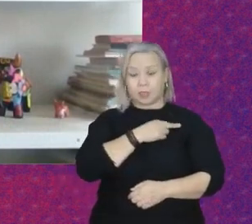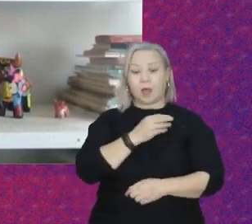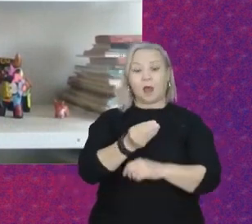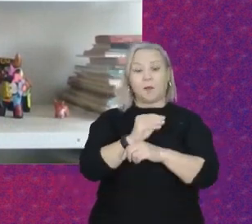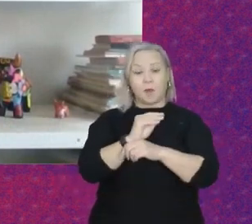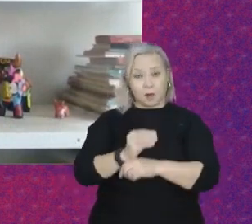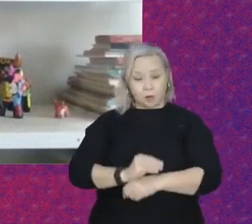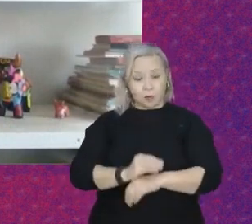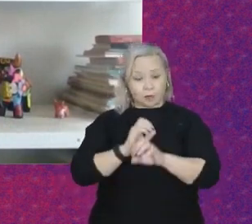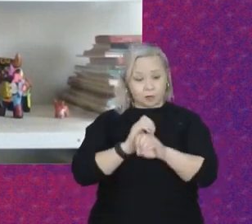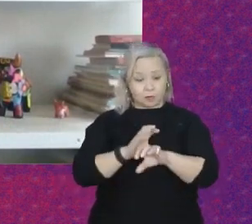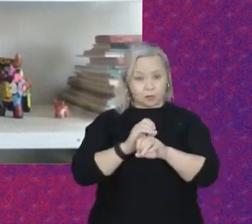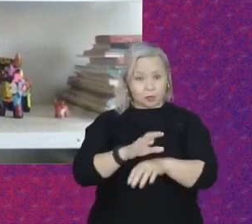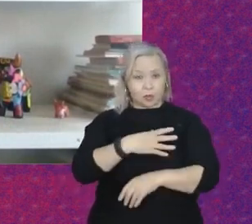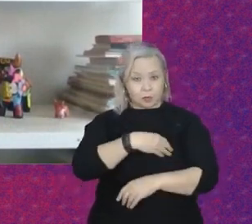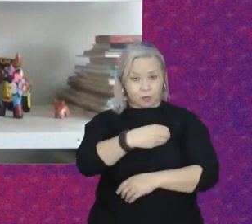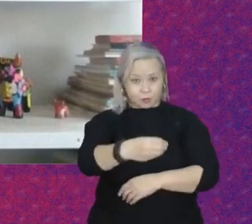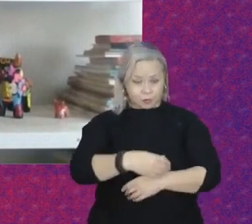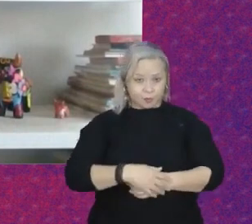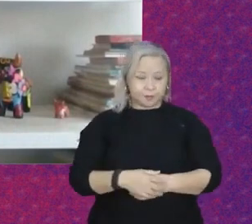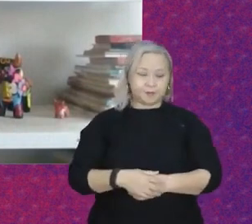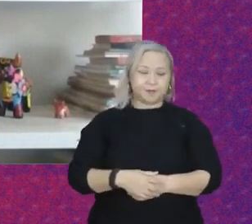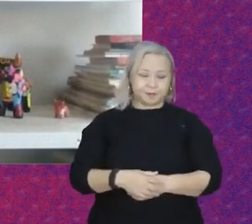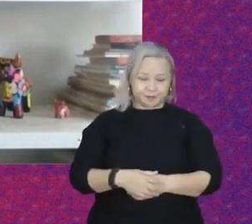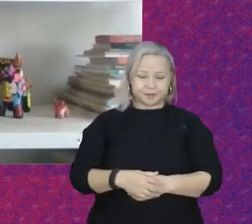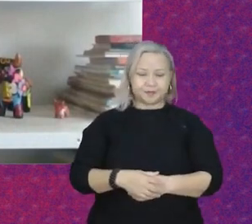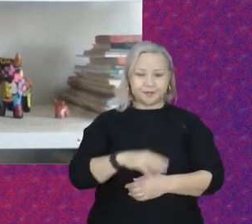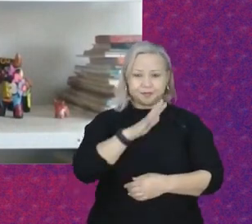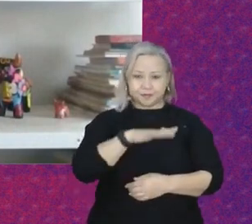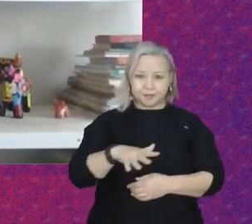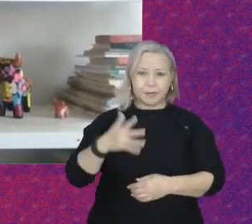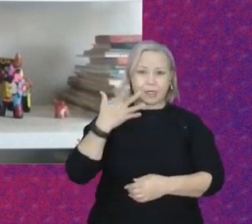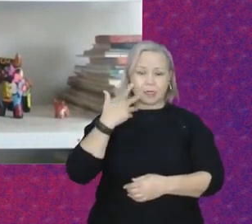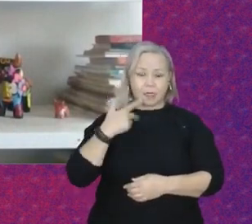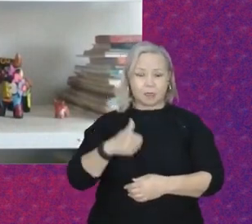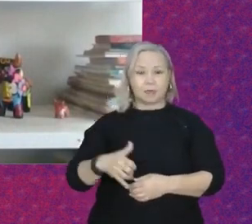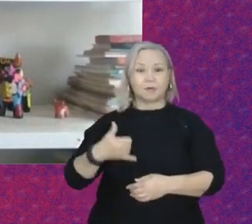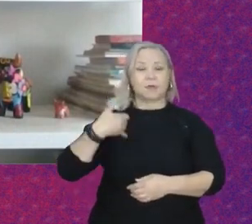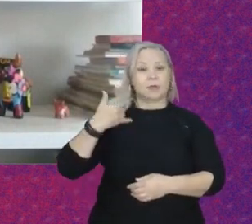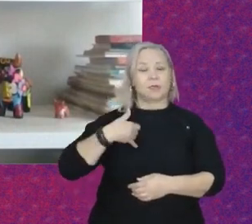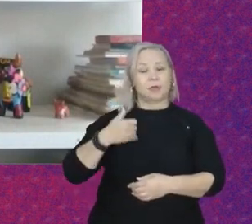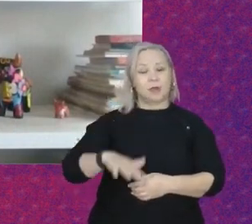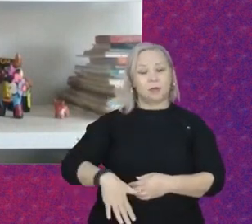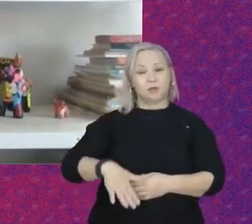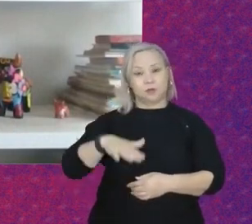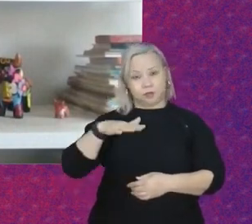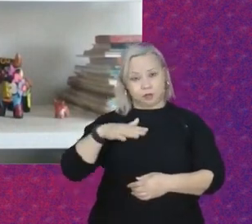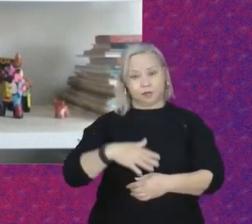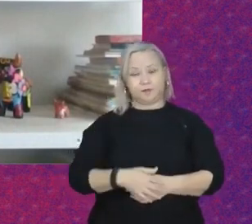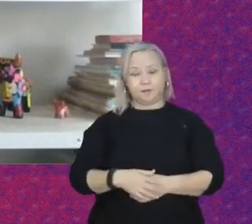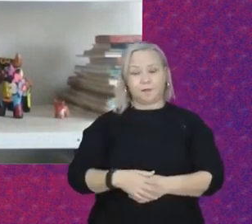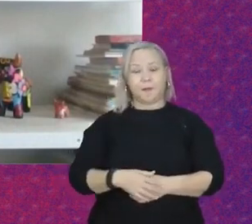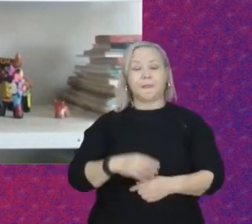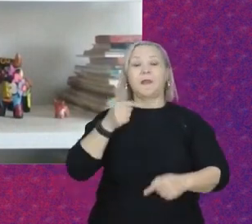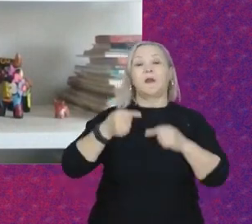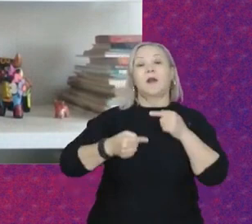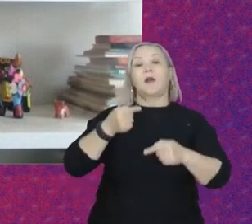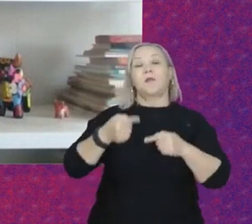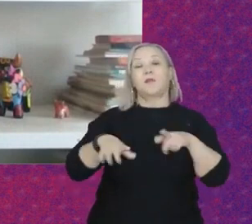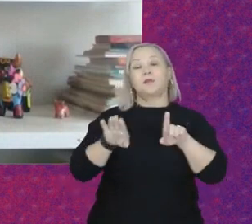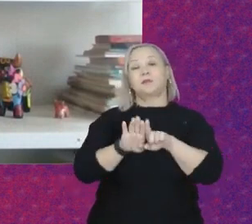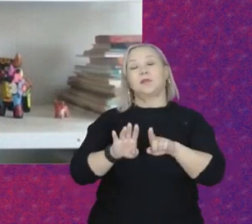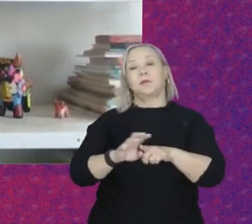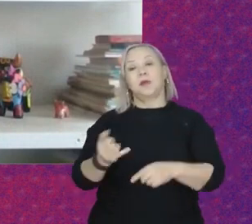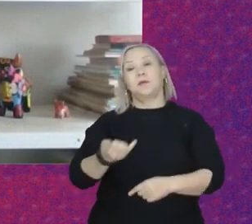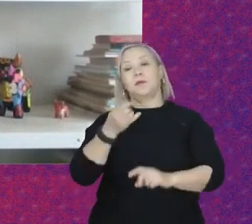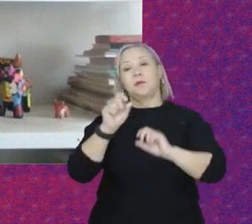cuidado direto e da educação também das crianças nessa faixa etária. Então, ela é uma política também importante